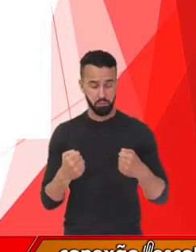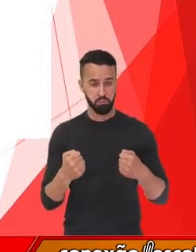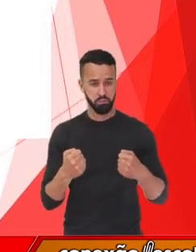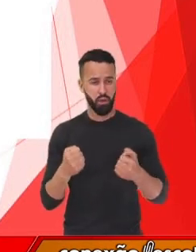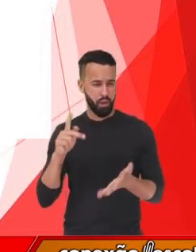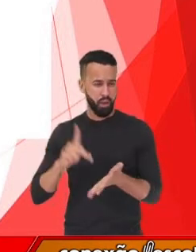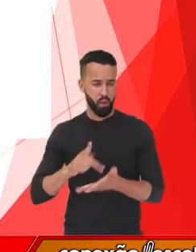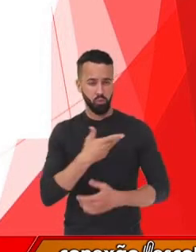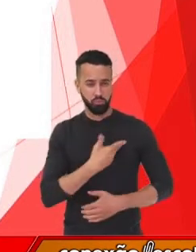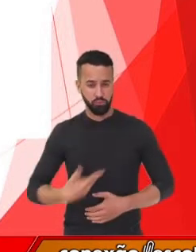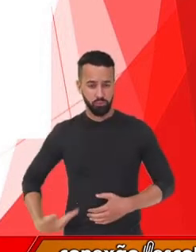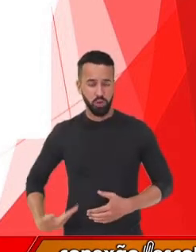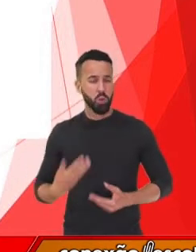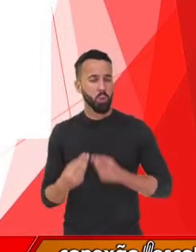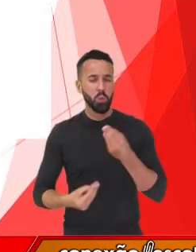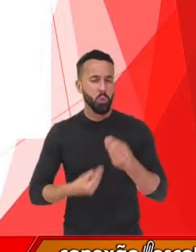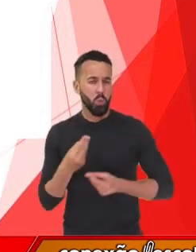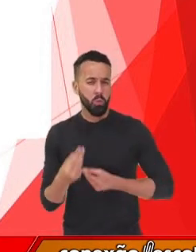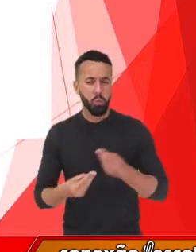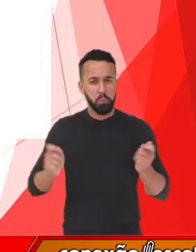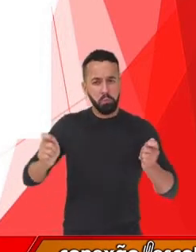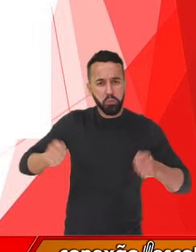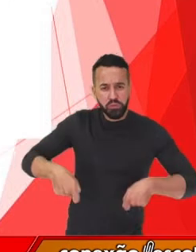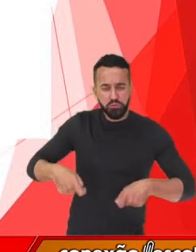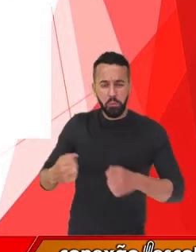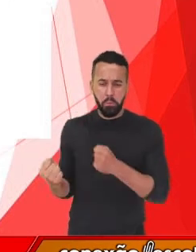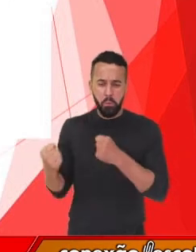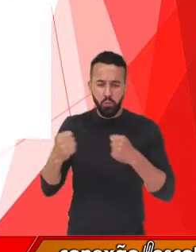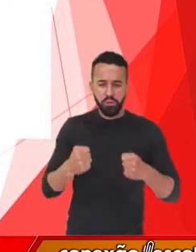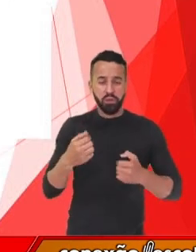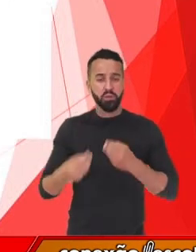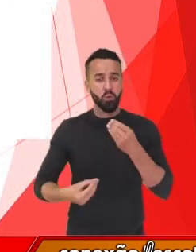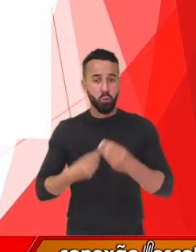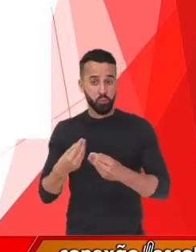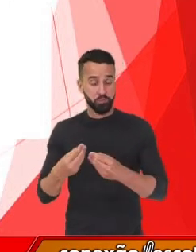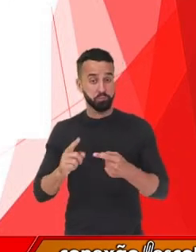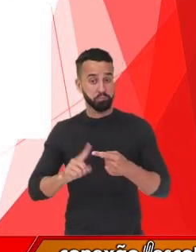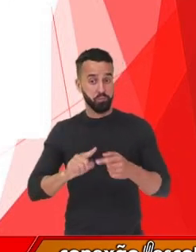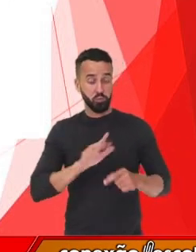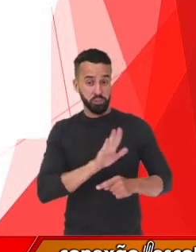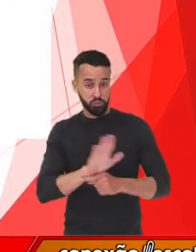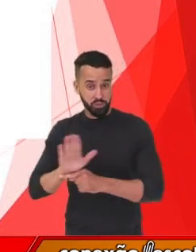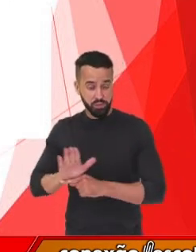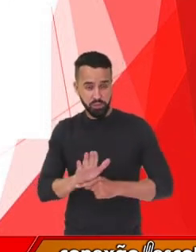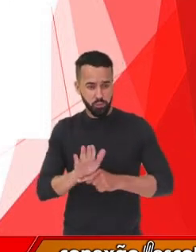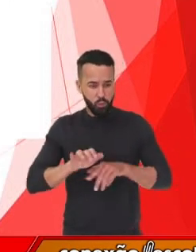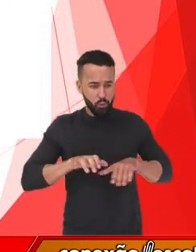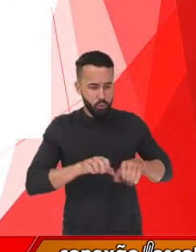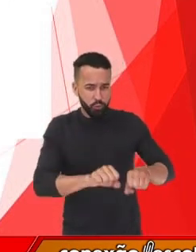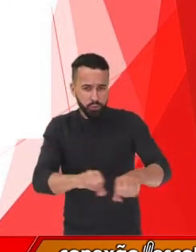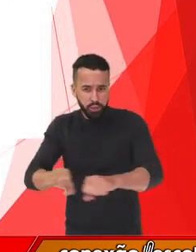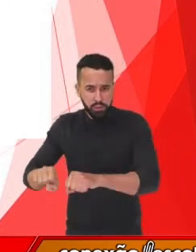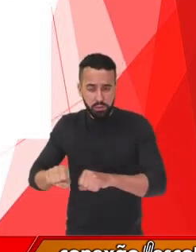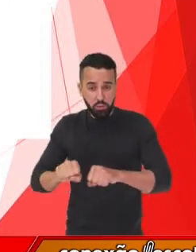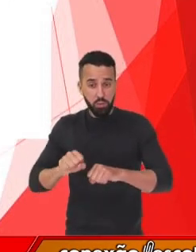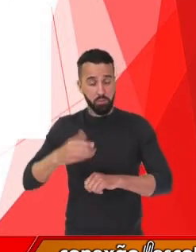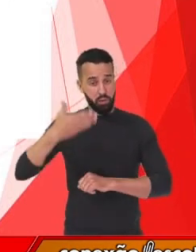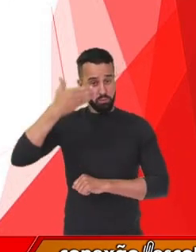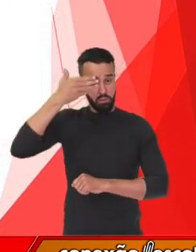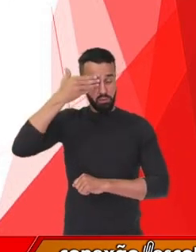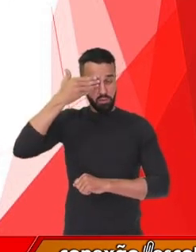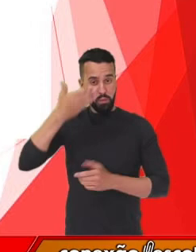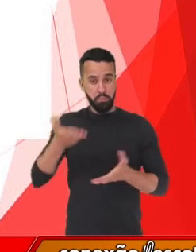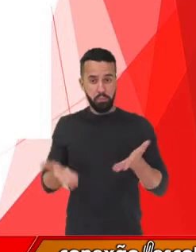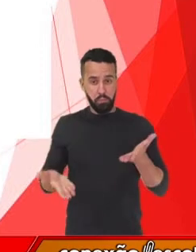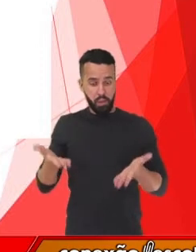era obtido? Quais eram os meios? Através do protecionismo, do colonialismo, da pirataria